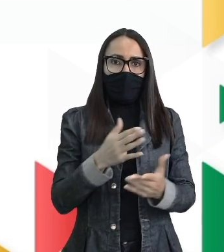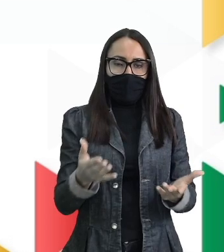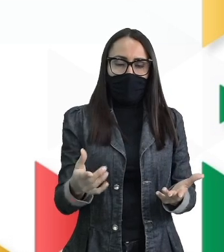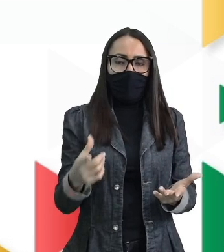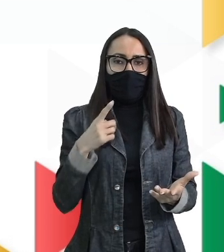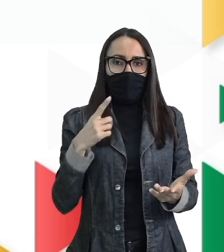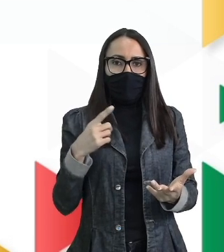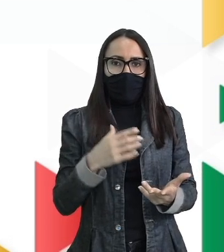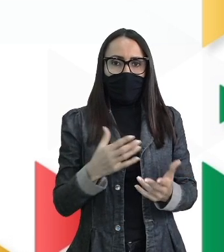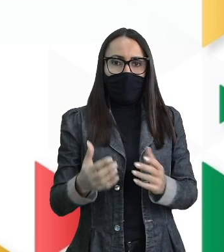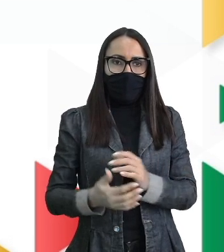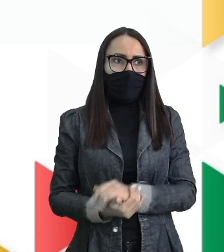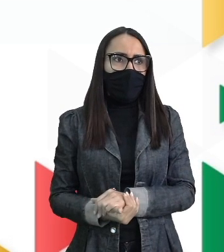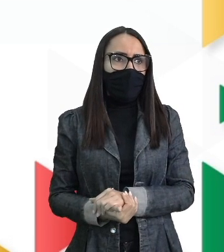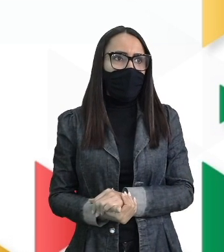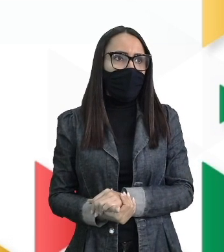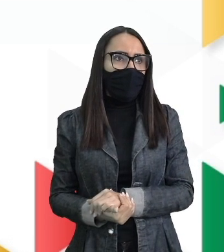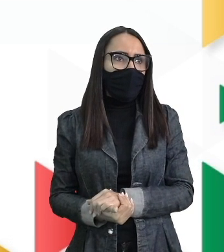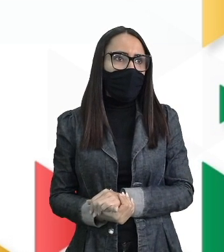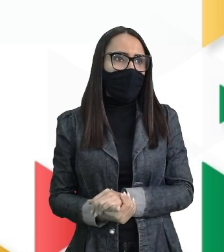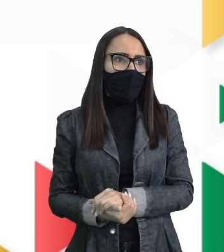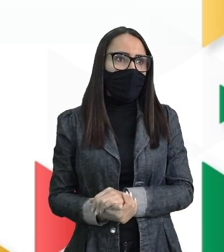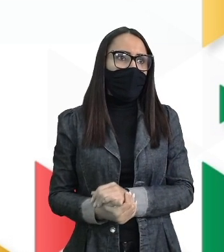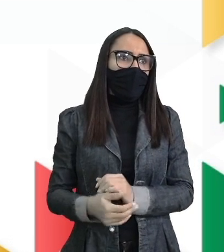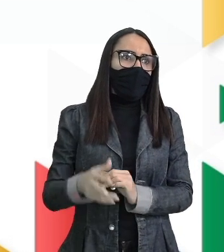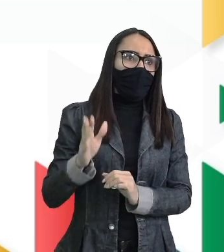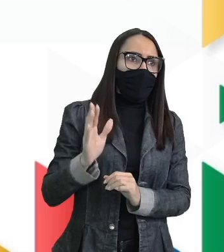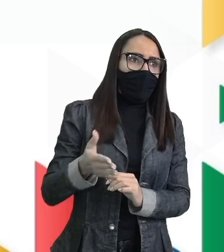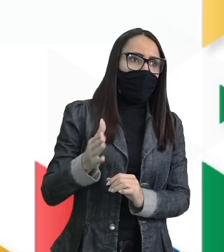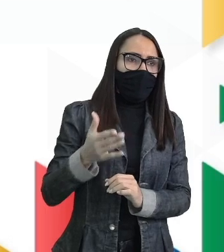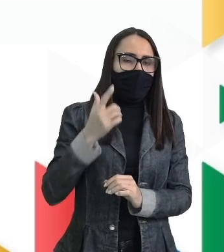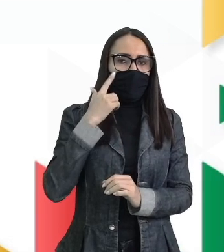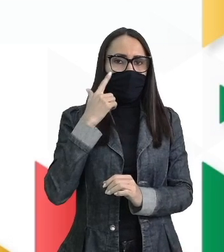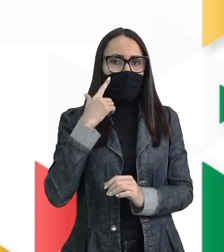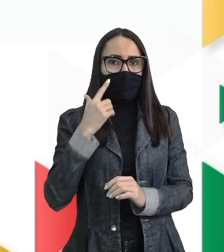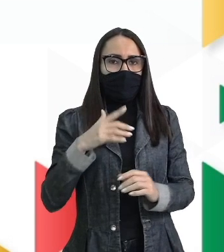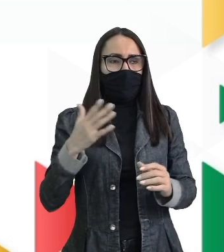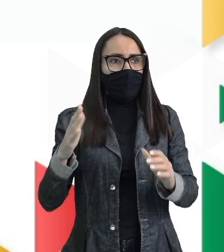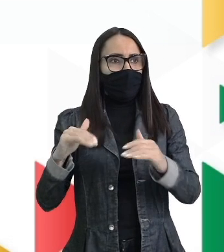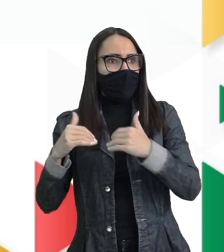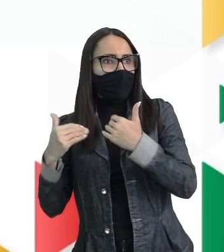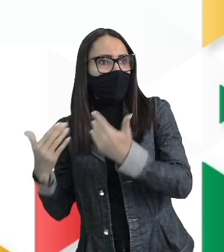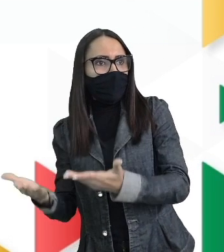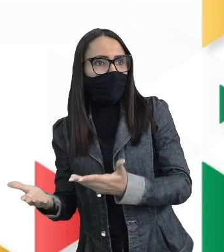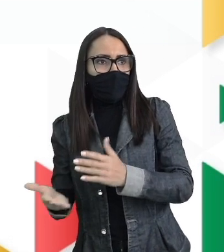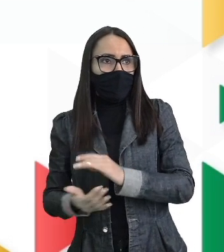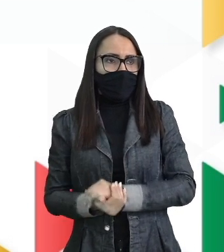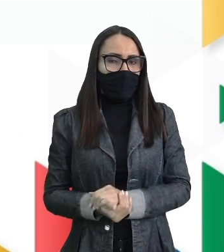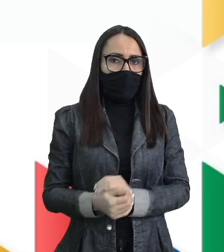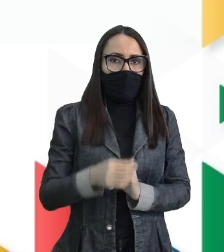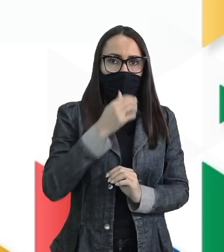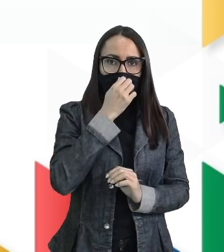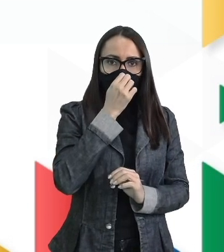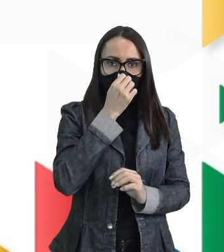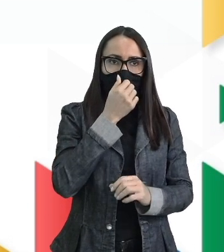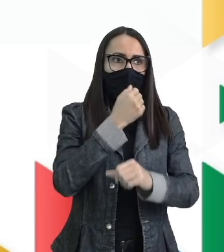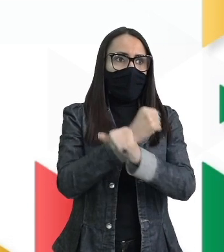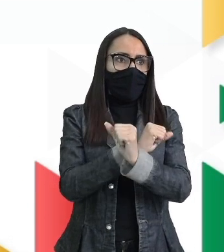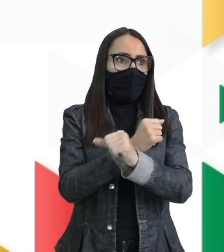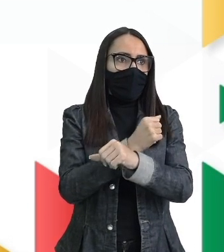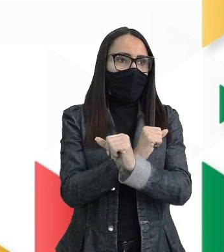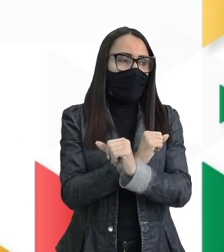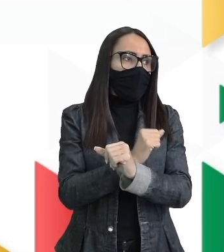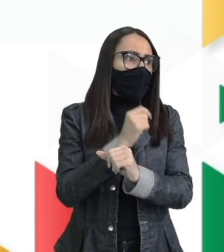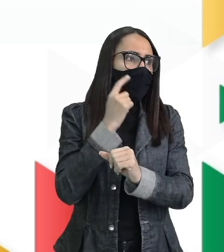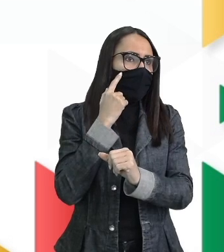ali osso plano, aí a gente já vê a parte do externo. O osso irregular